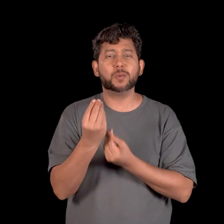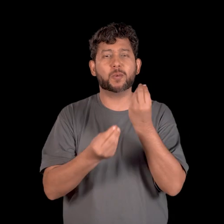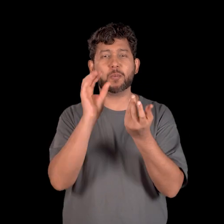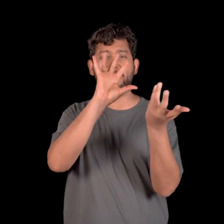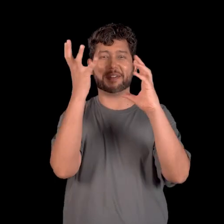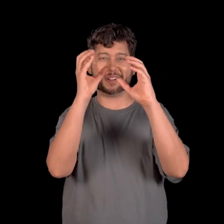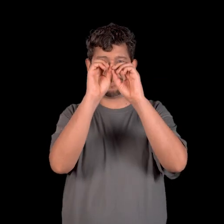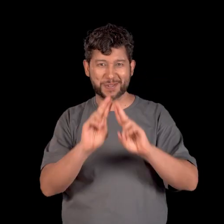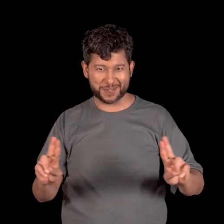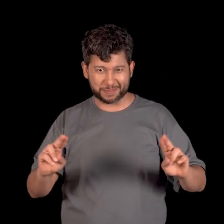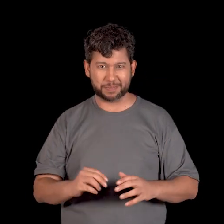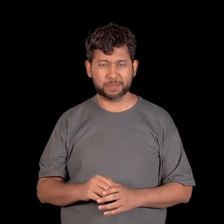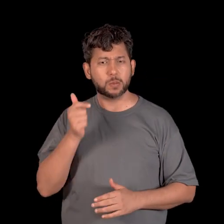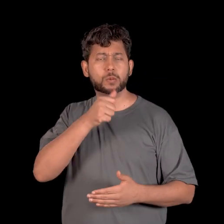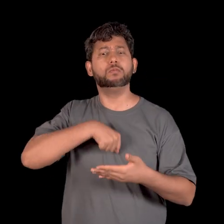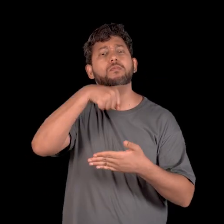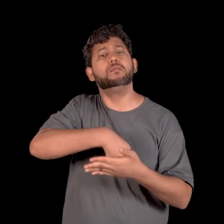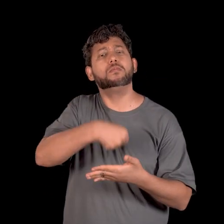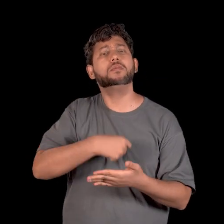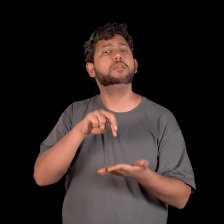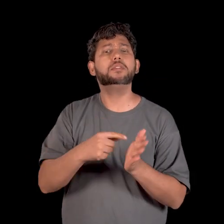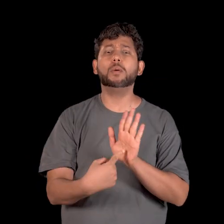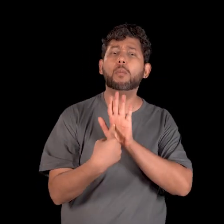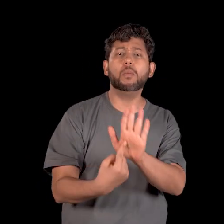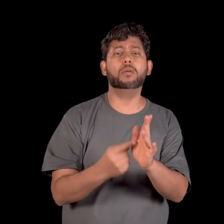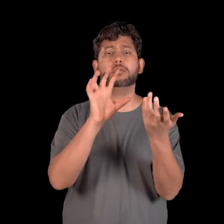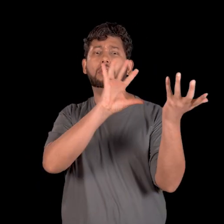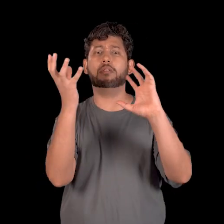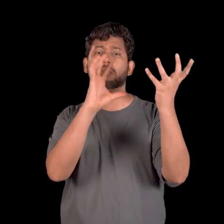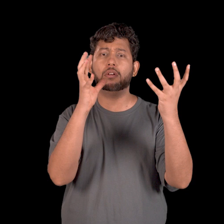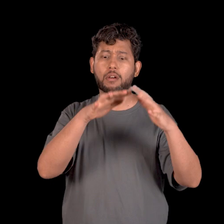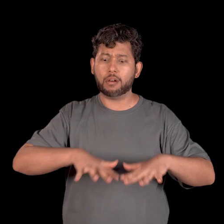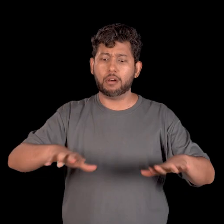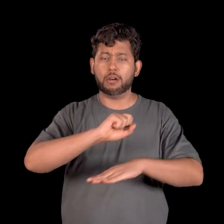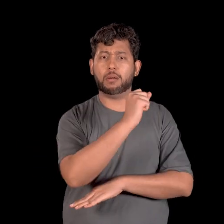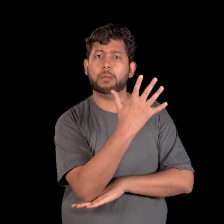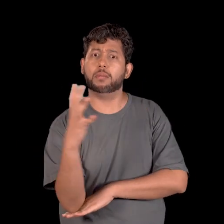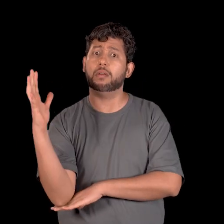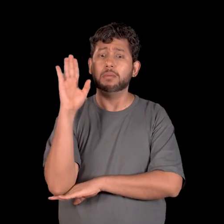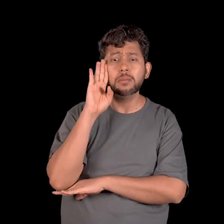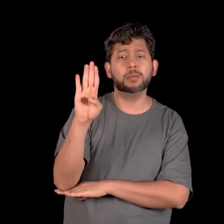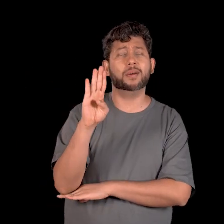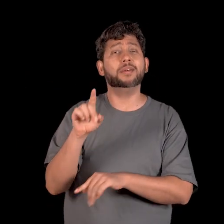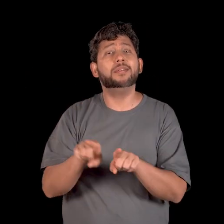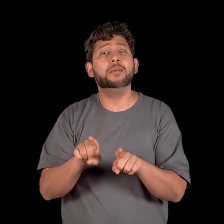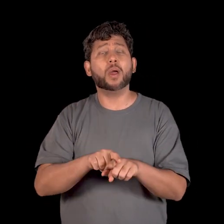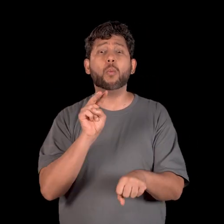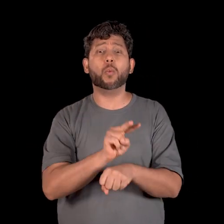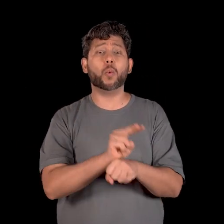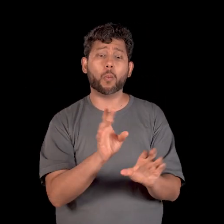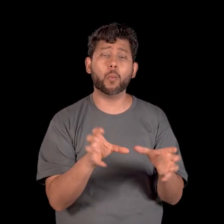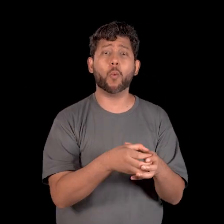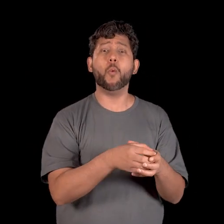na abertura dessa conferência sobre o clima promovida pela ONU. Seu ativismo está ligado às mudanças climáticas, ao